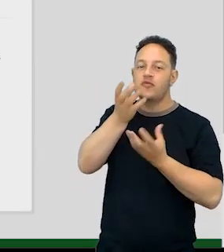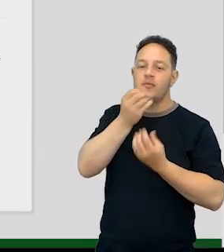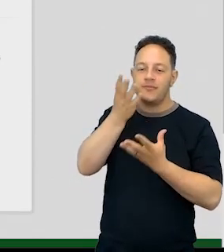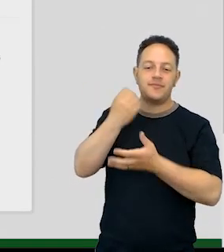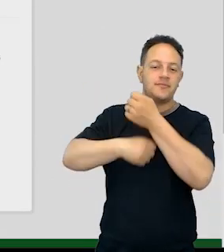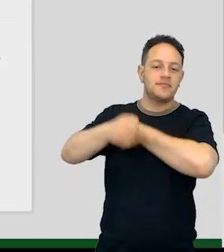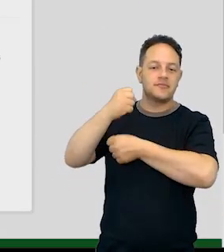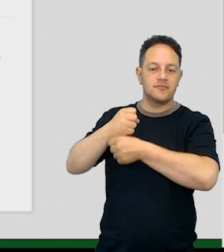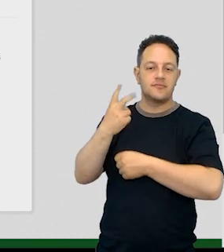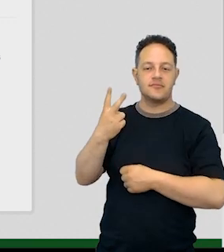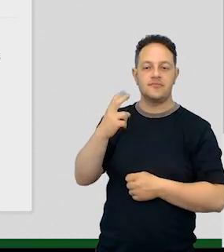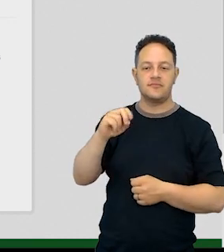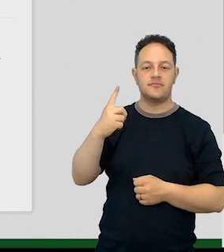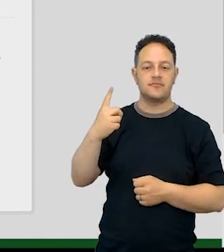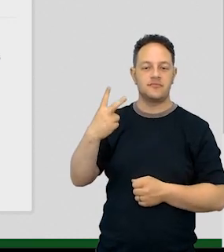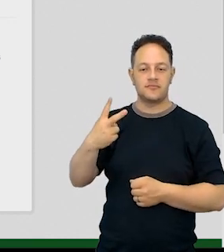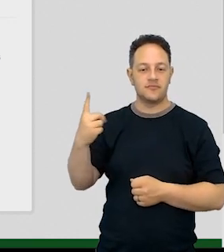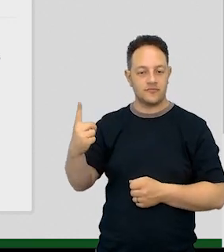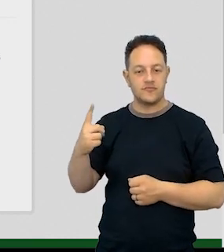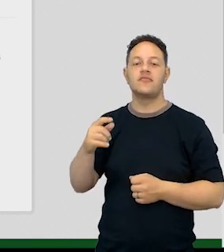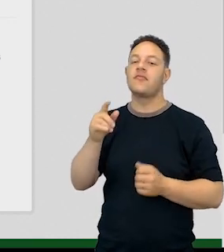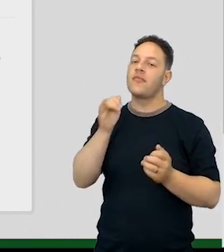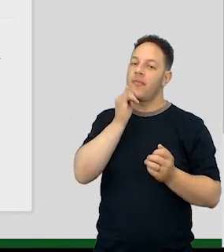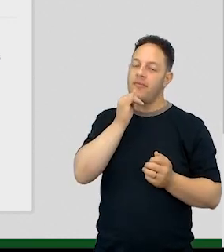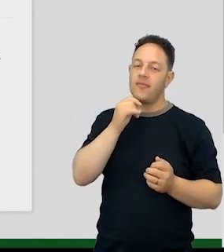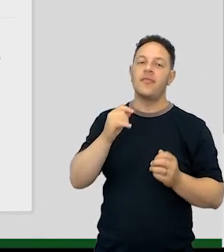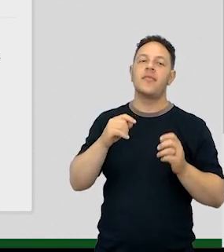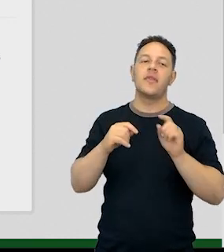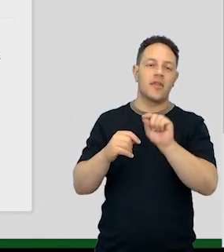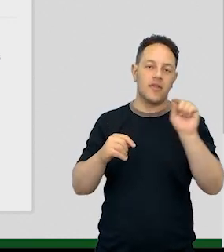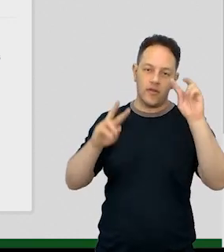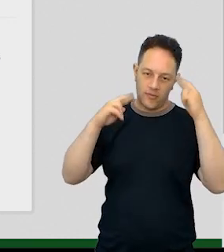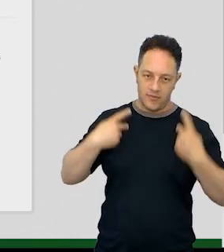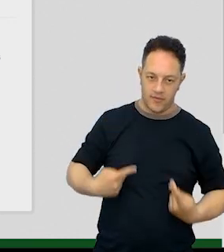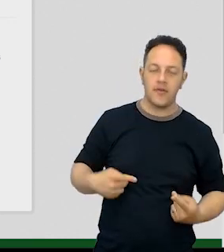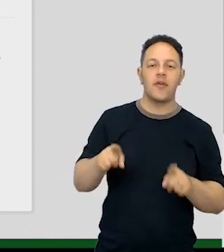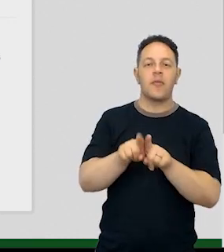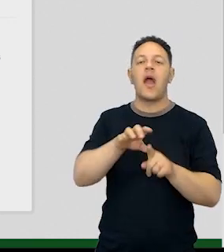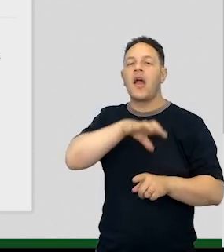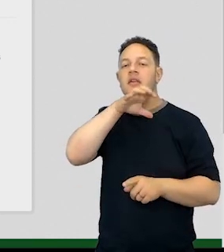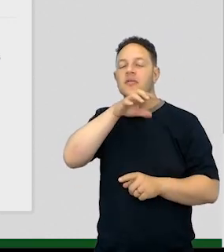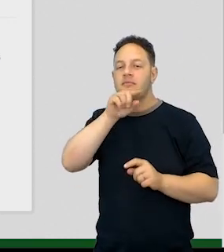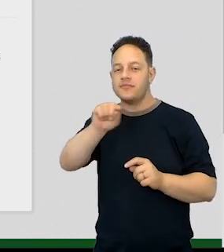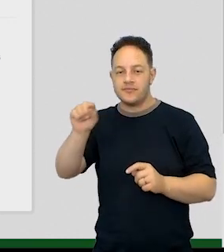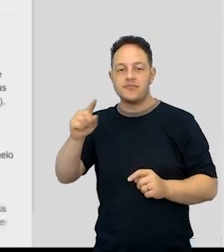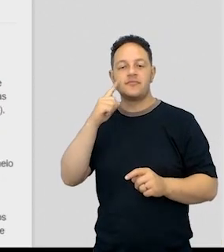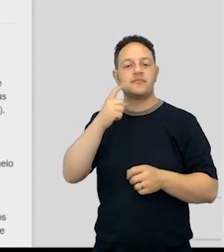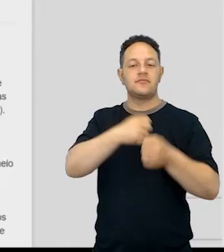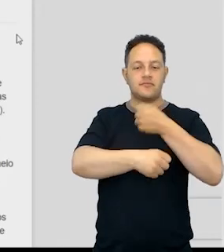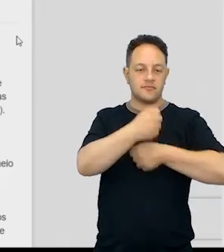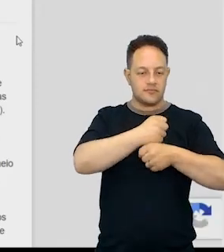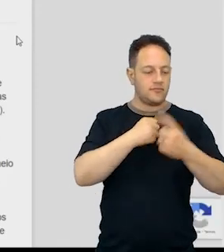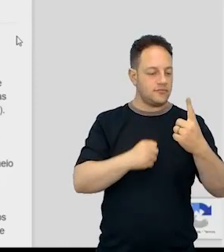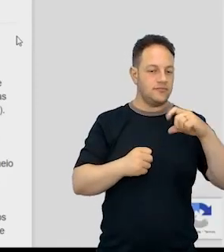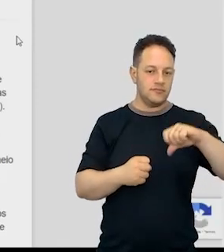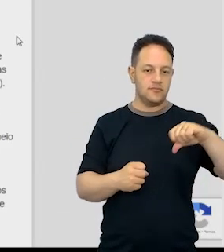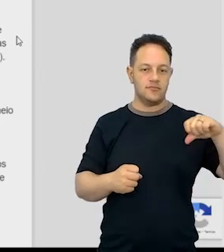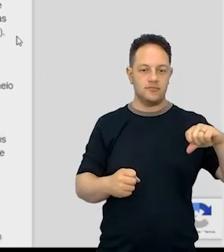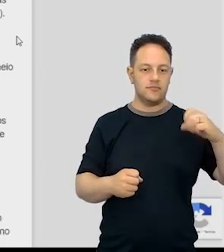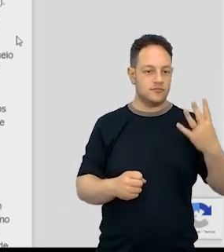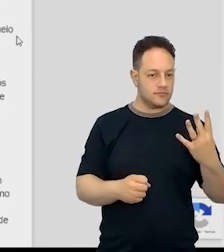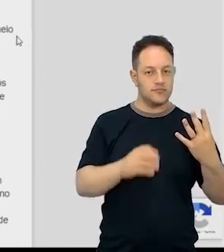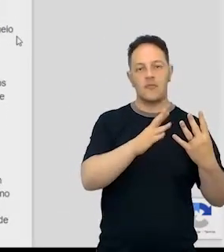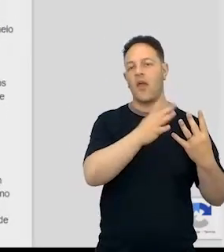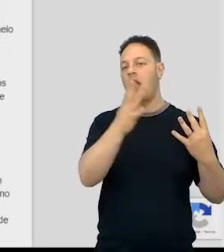febre amarela em humanos e primatas não humanos, de 1994 a 2021. Então, são vários dados que